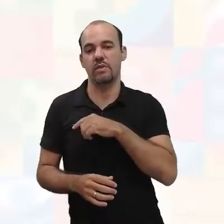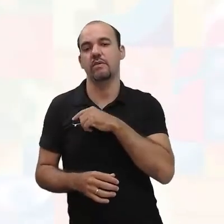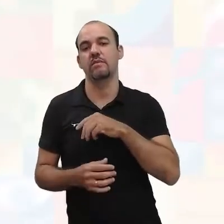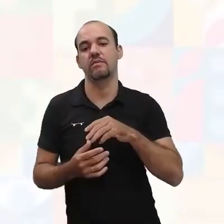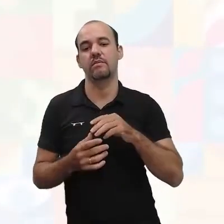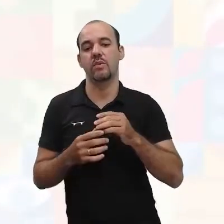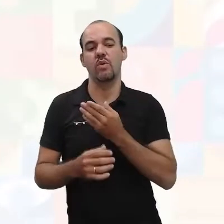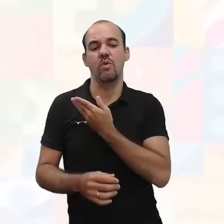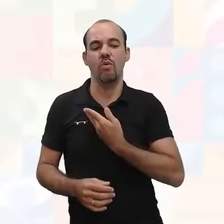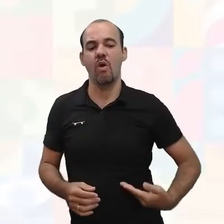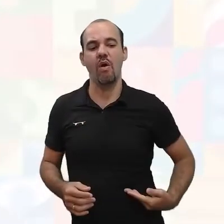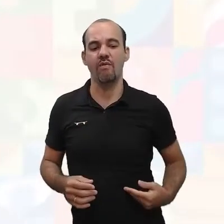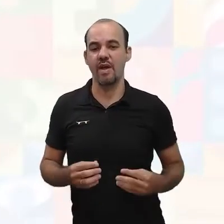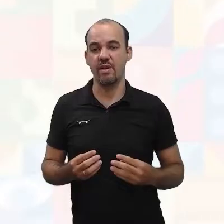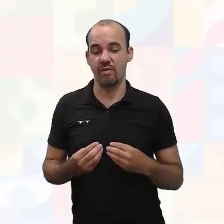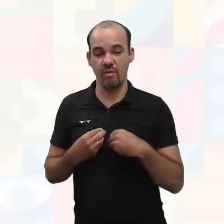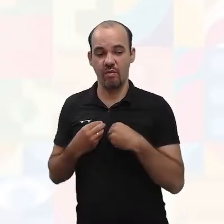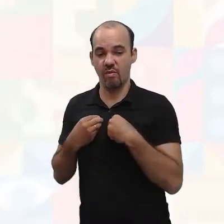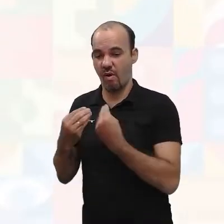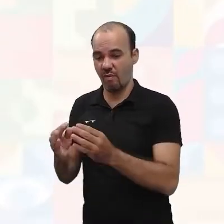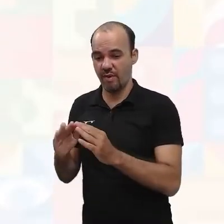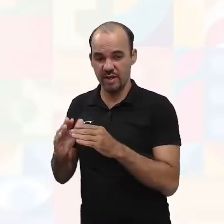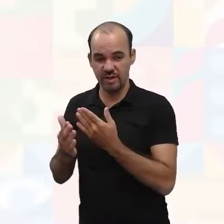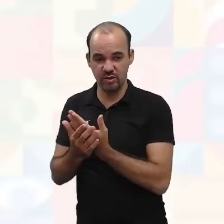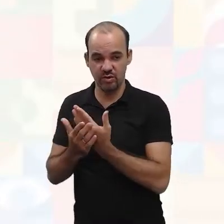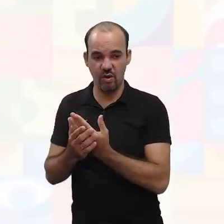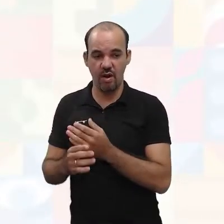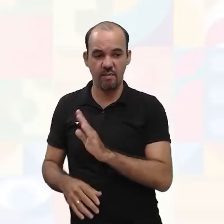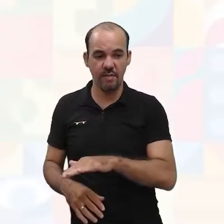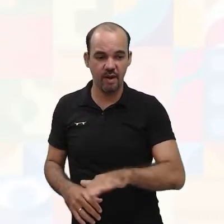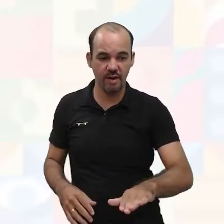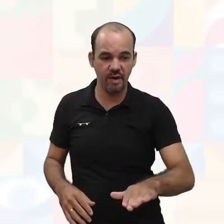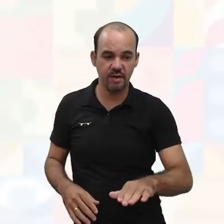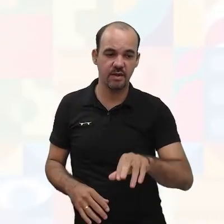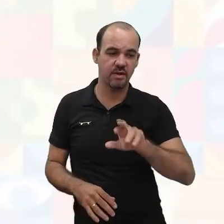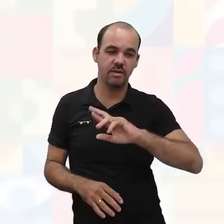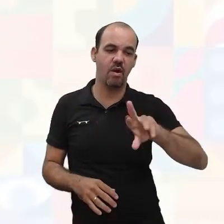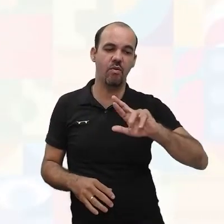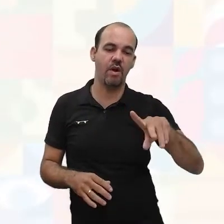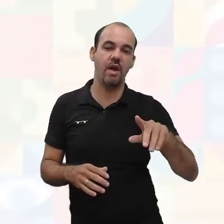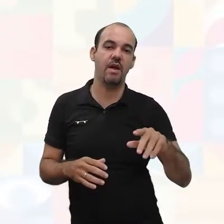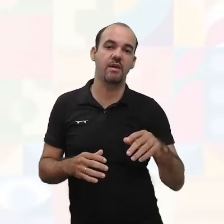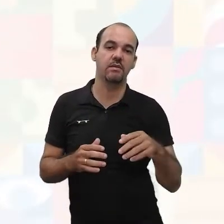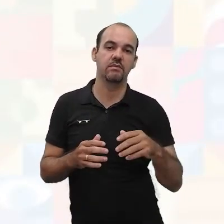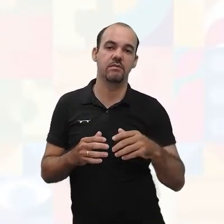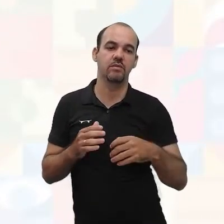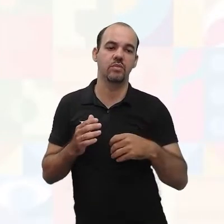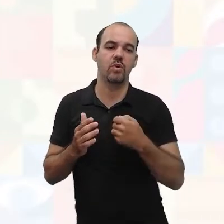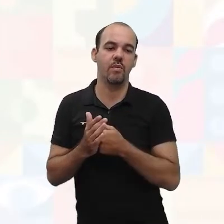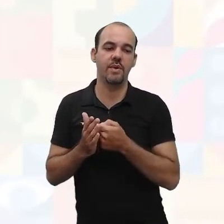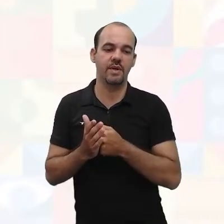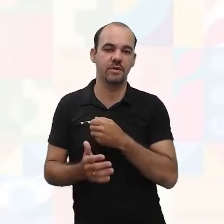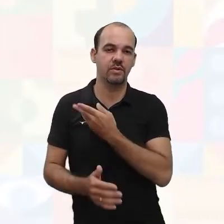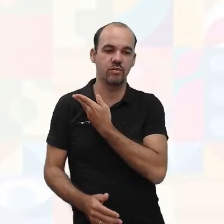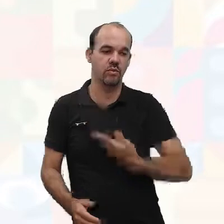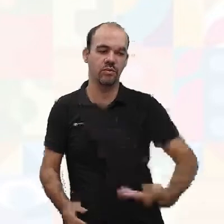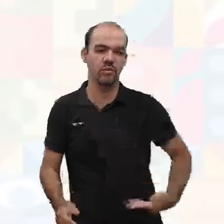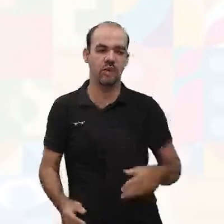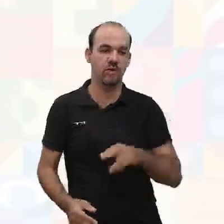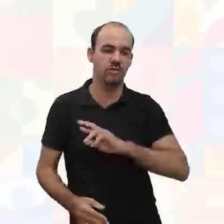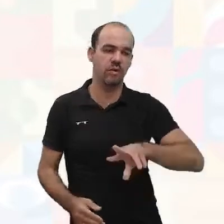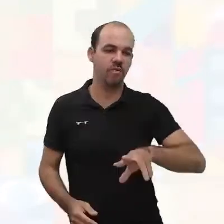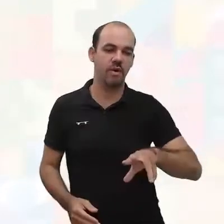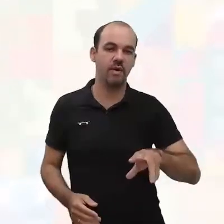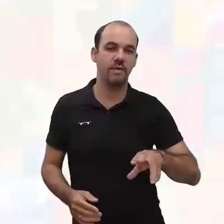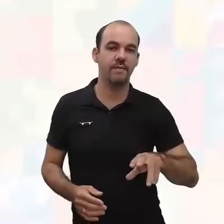Estado oferecer creche. Não é função do Estado. Segundo a nossa legislação, não. Ele pode até fazer isso, mas isso se ele tiver cumprido de